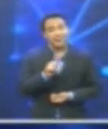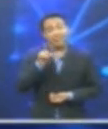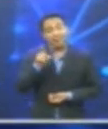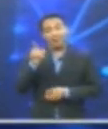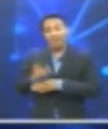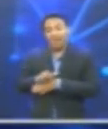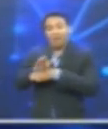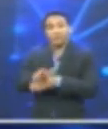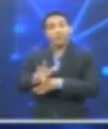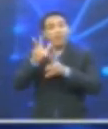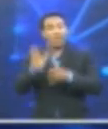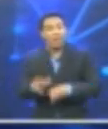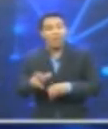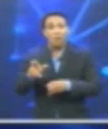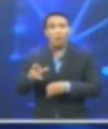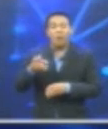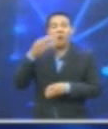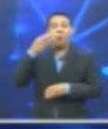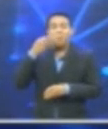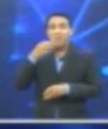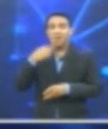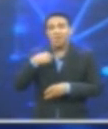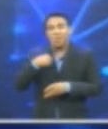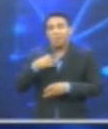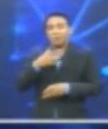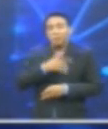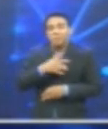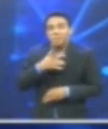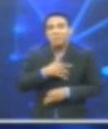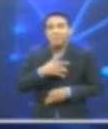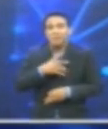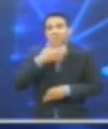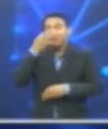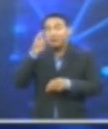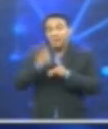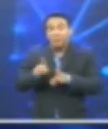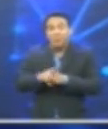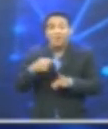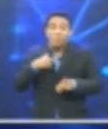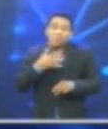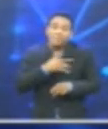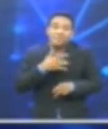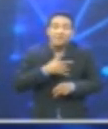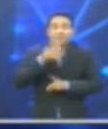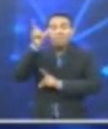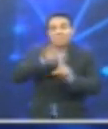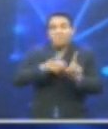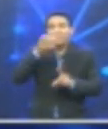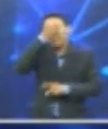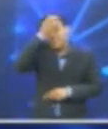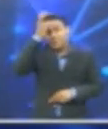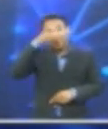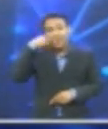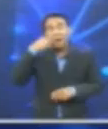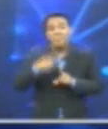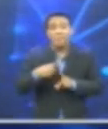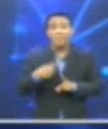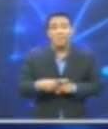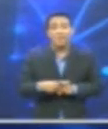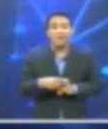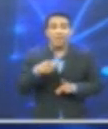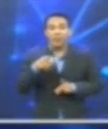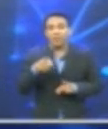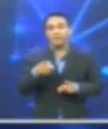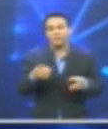a Micarla e a Rosalba, estou com pena do meu amigo prefeito Carlos Eduardo, porque ele entrou para o governo Rosalba, não ajudou